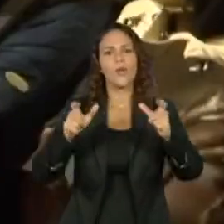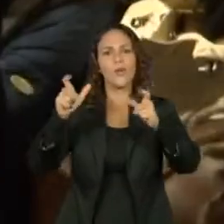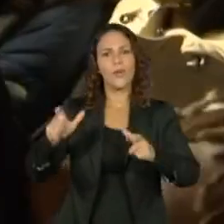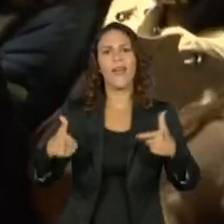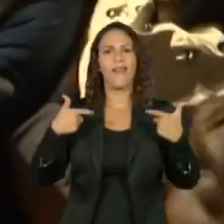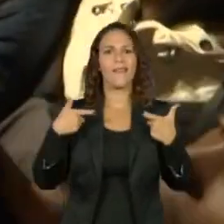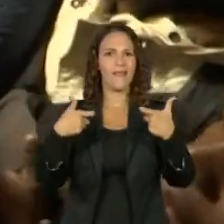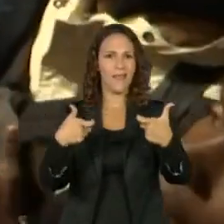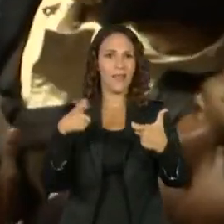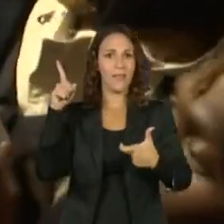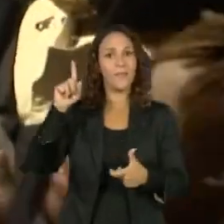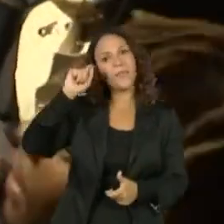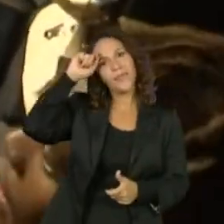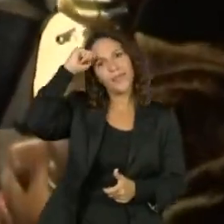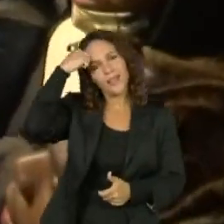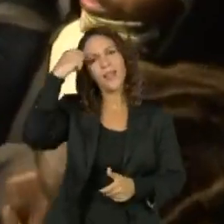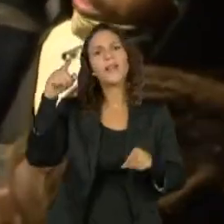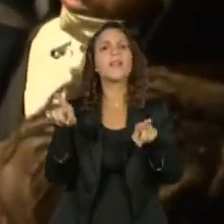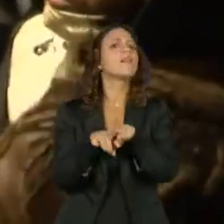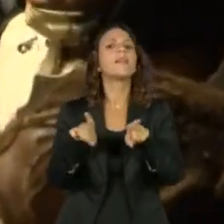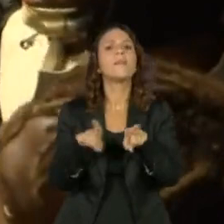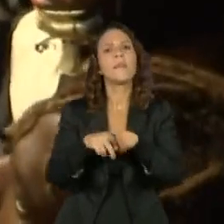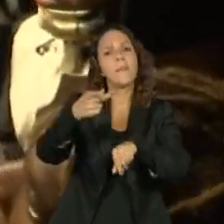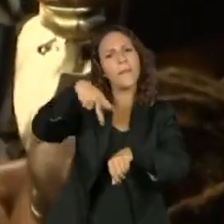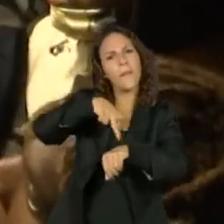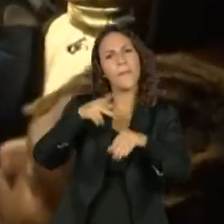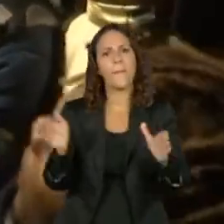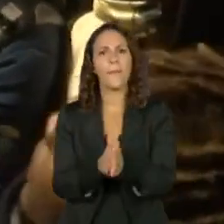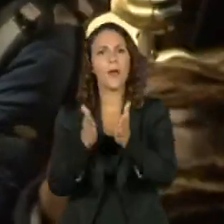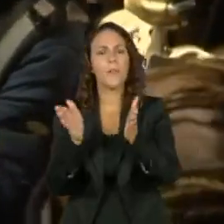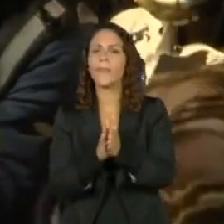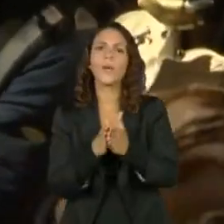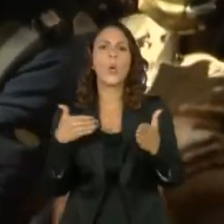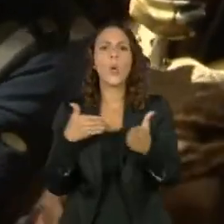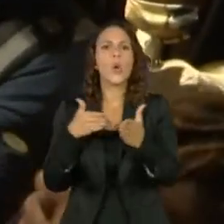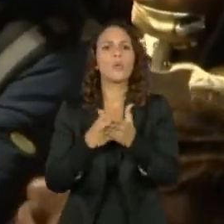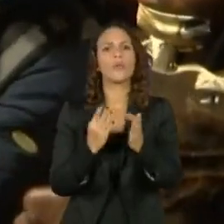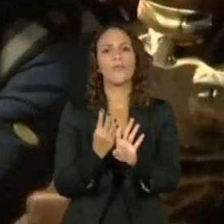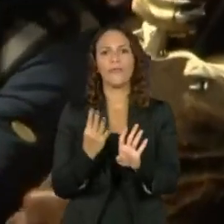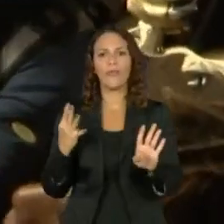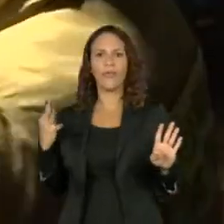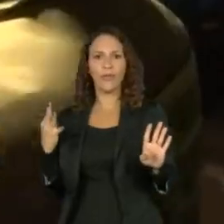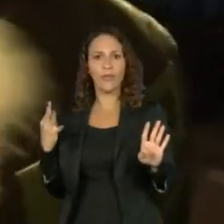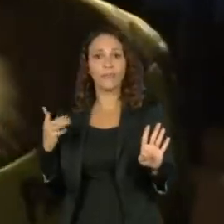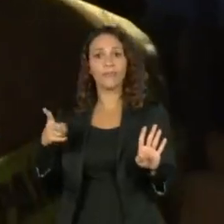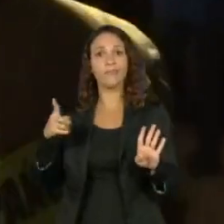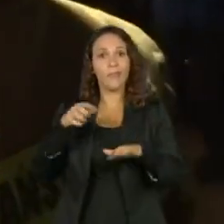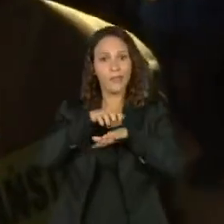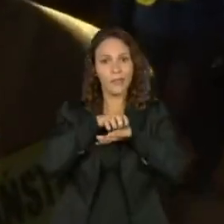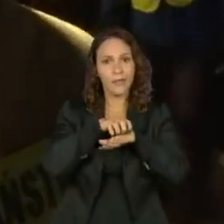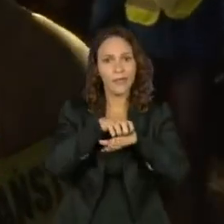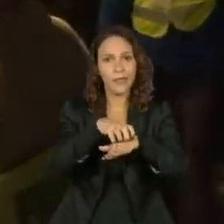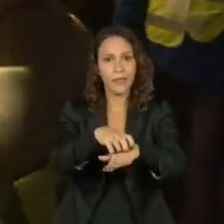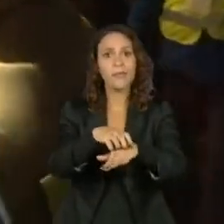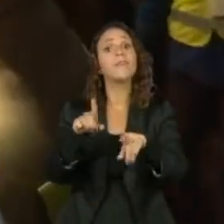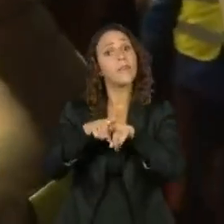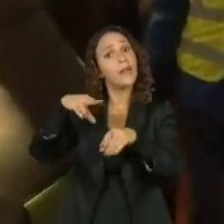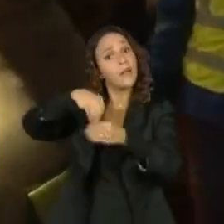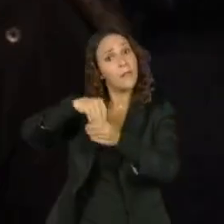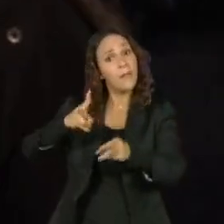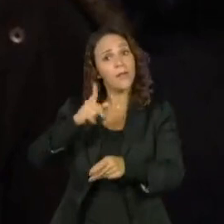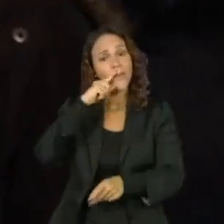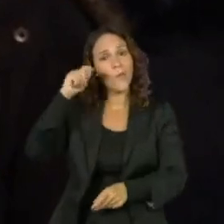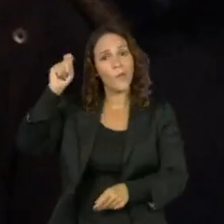conflito. Negros e cidadãos de países pobres ficam por último na fila, desde o transporte ainda em cidades